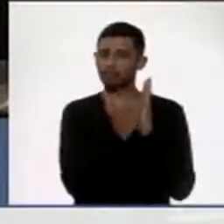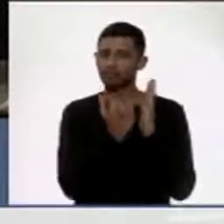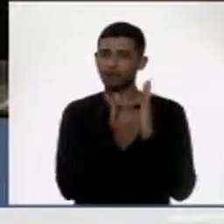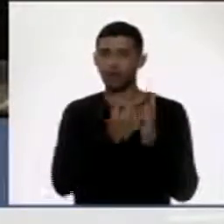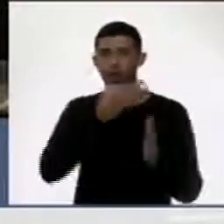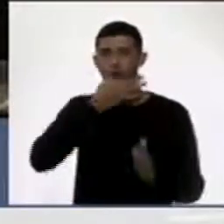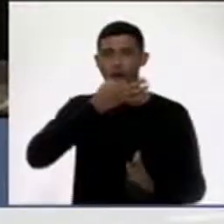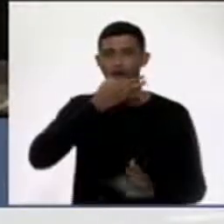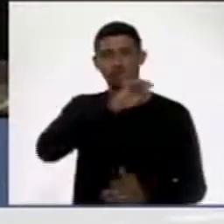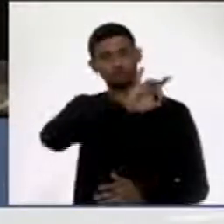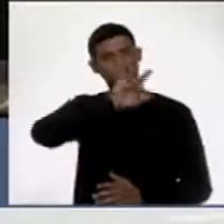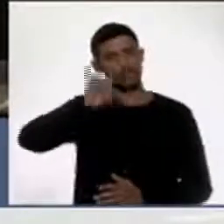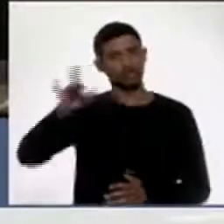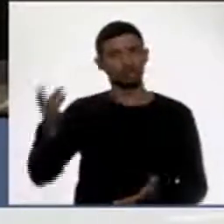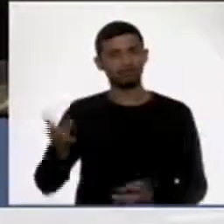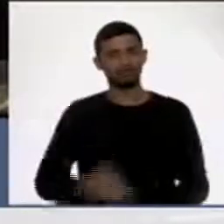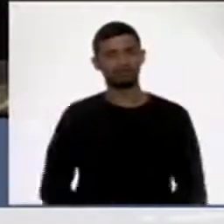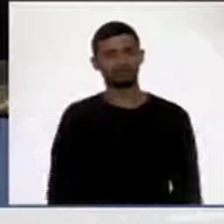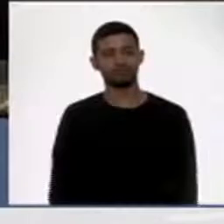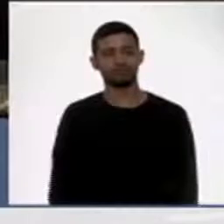vista comportamental,